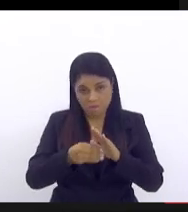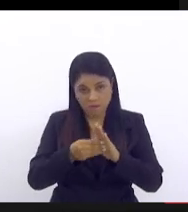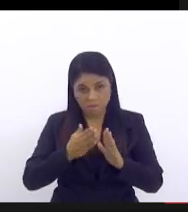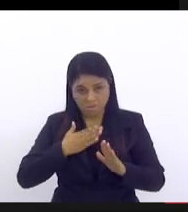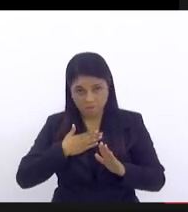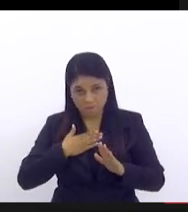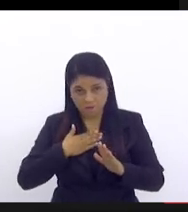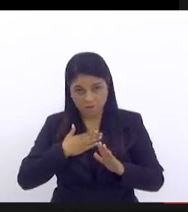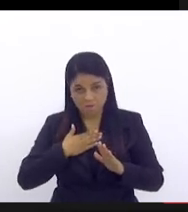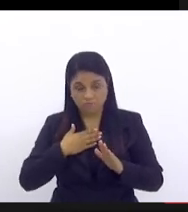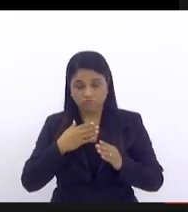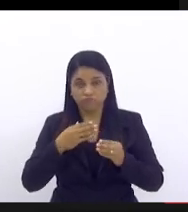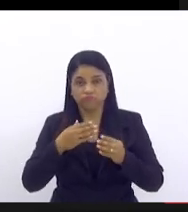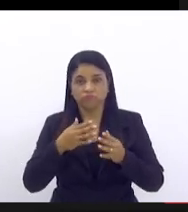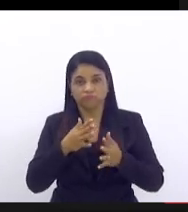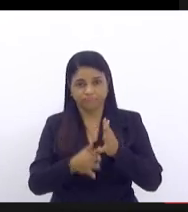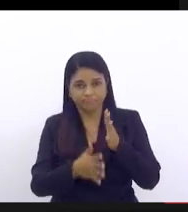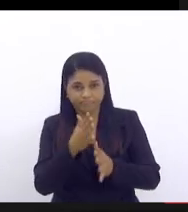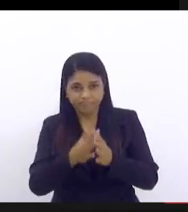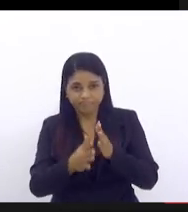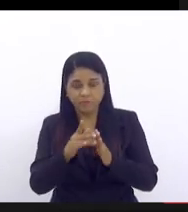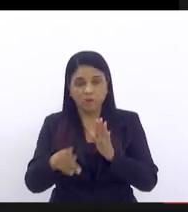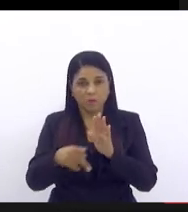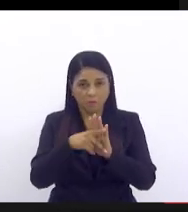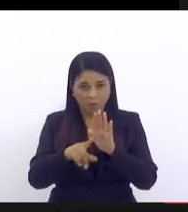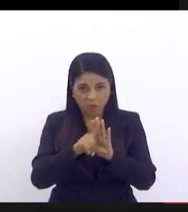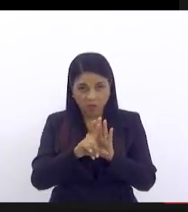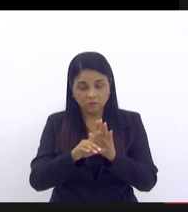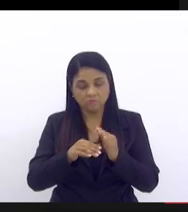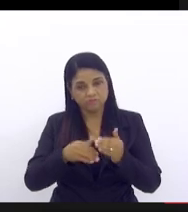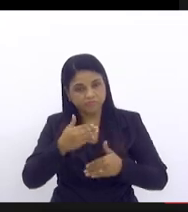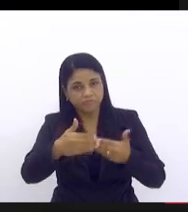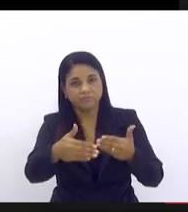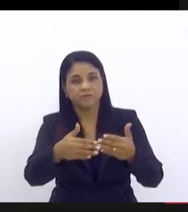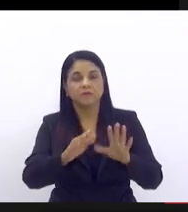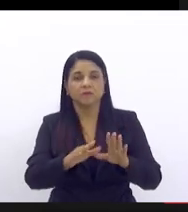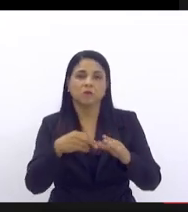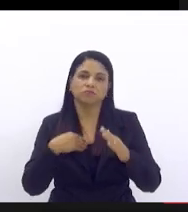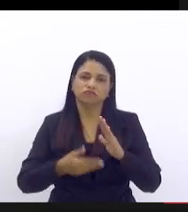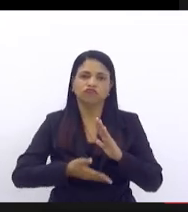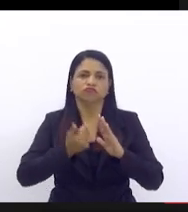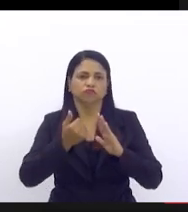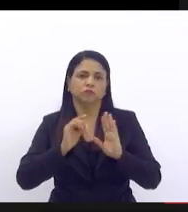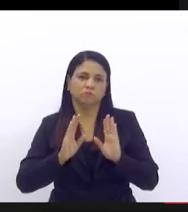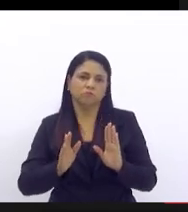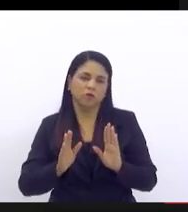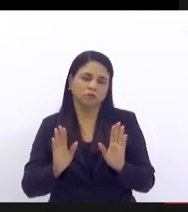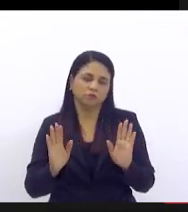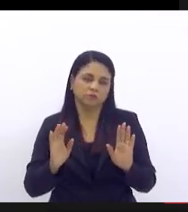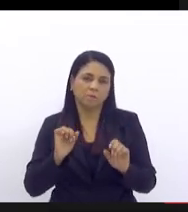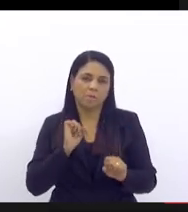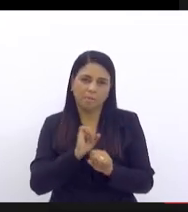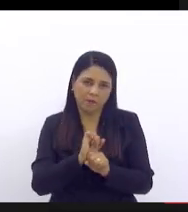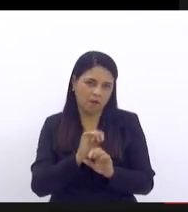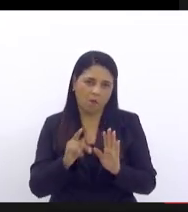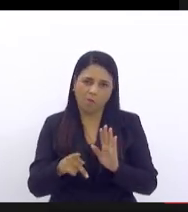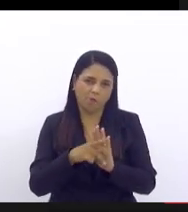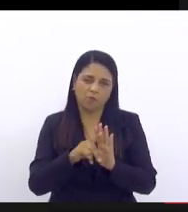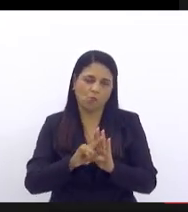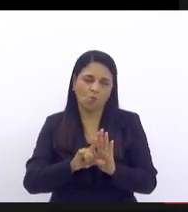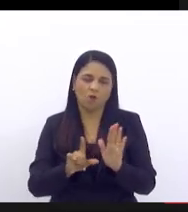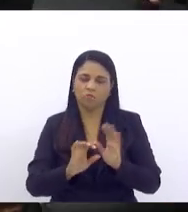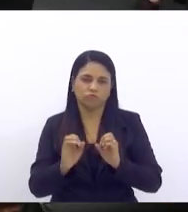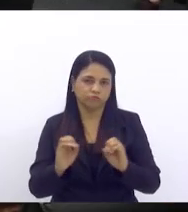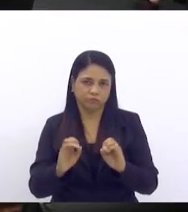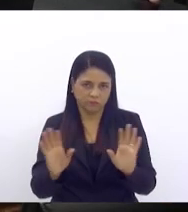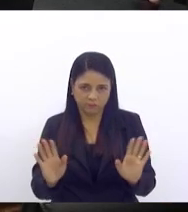seguir, pode ser retirada. Se tiver outras, então pode continuar que não vai ser só pela minha emenda que vai parar o projeto, tá ok? Obrigado,